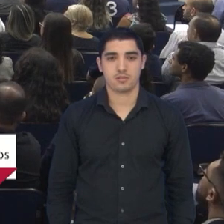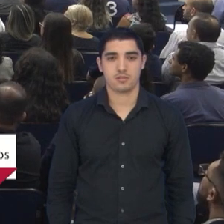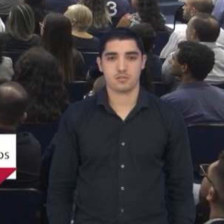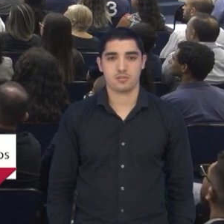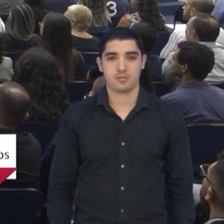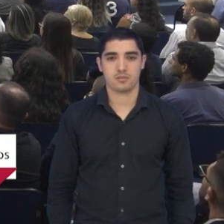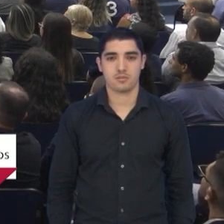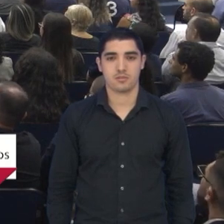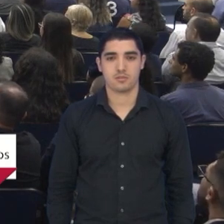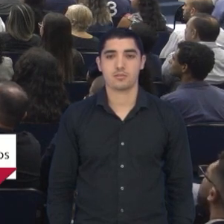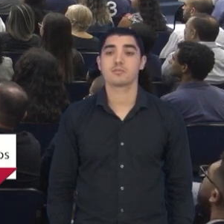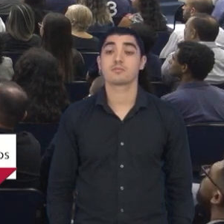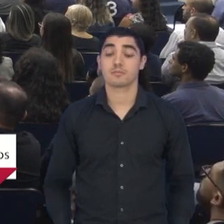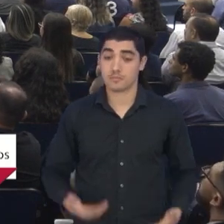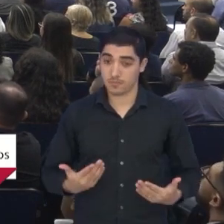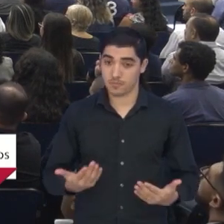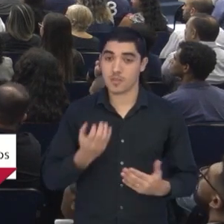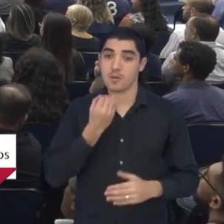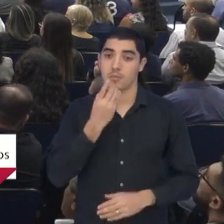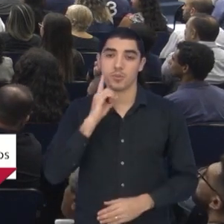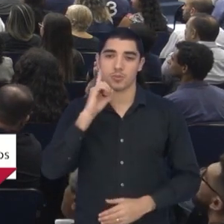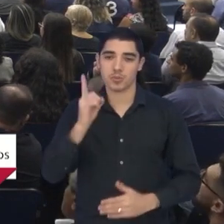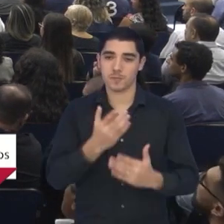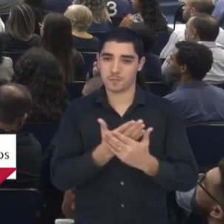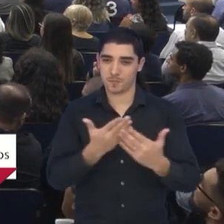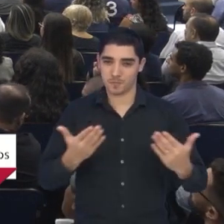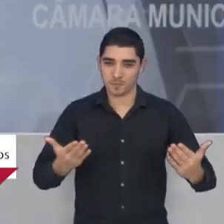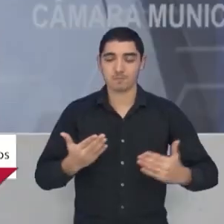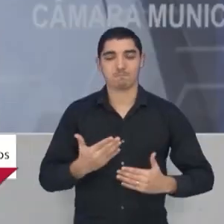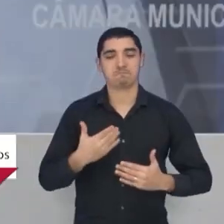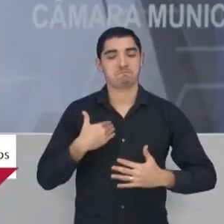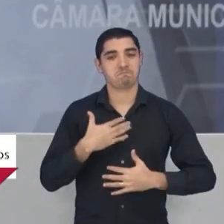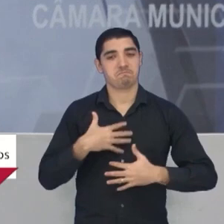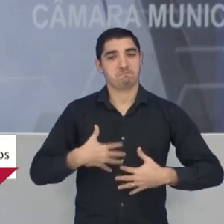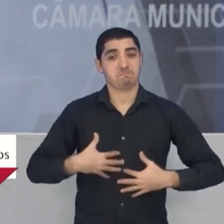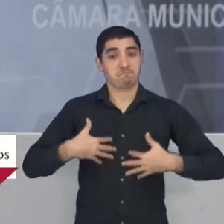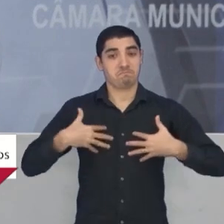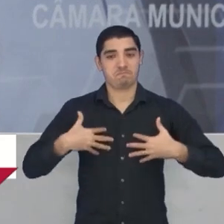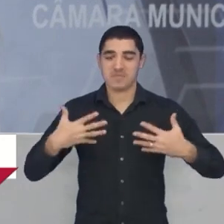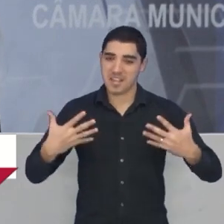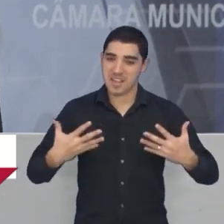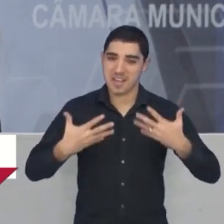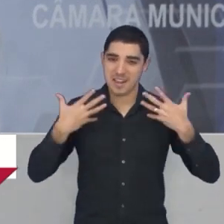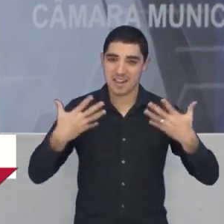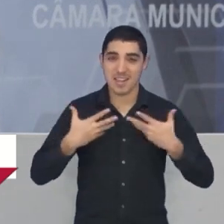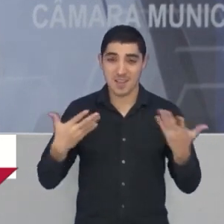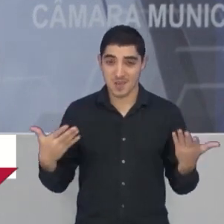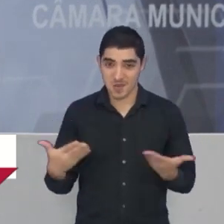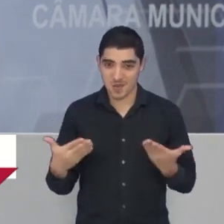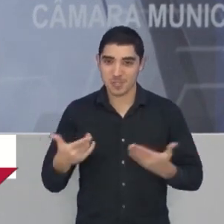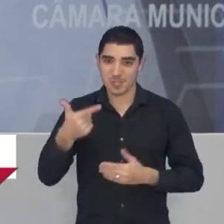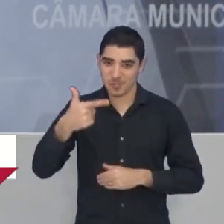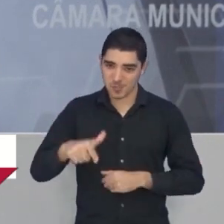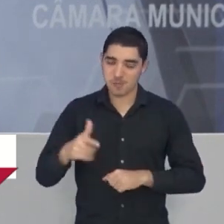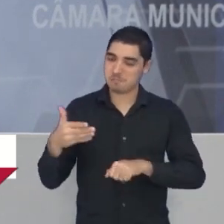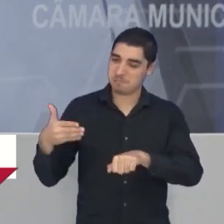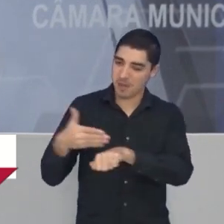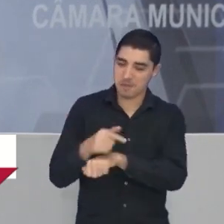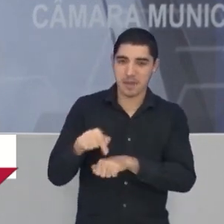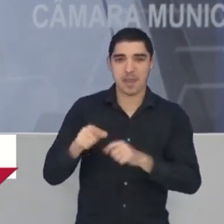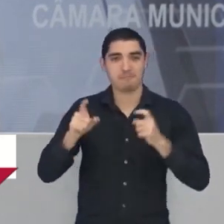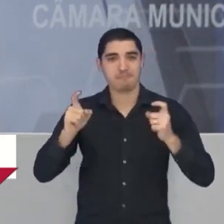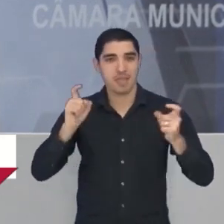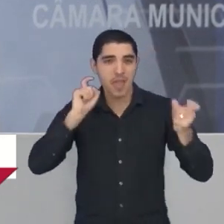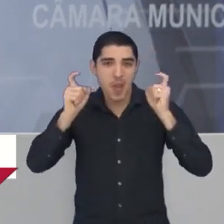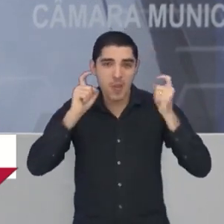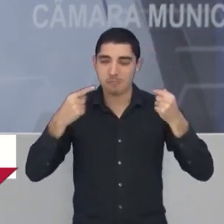Roberta pessoal Bom dia a todos é uma grande honra e uma grande alegria participar de mais um ciclo de debates